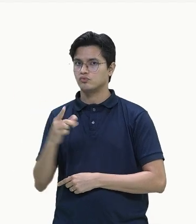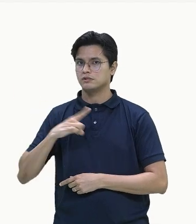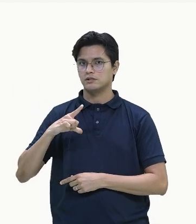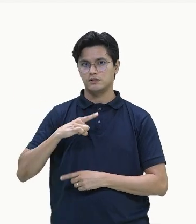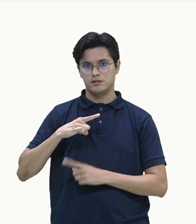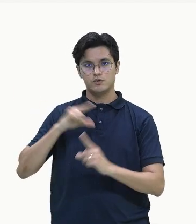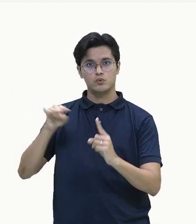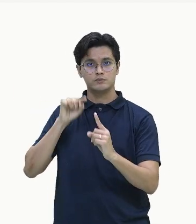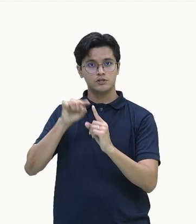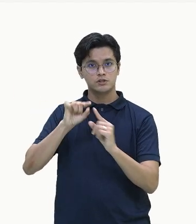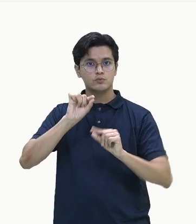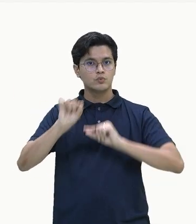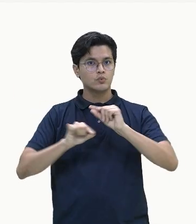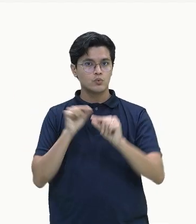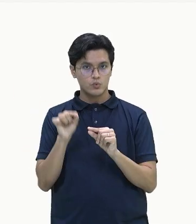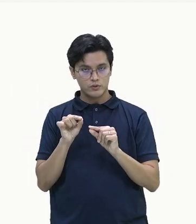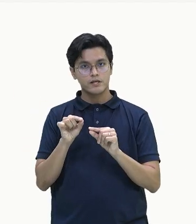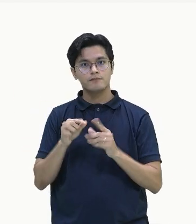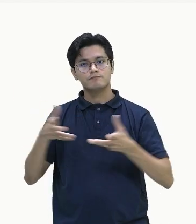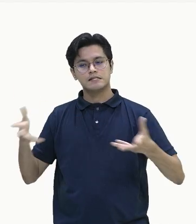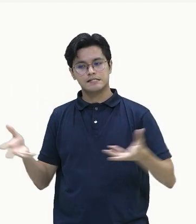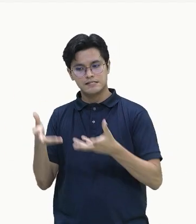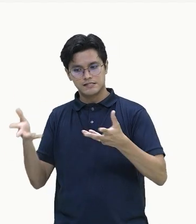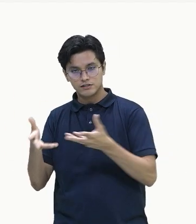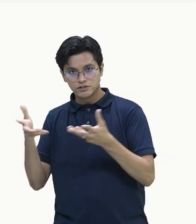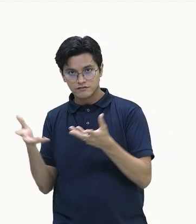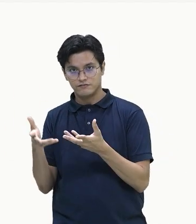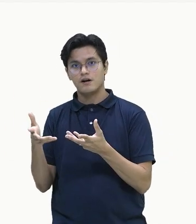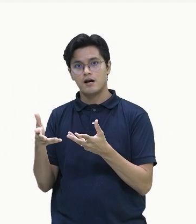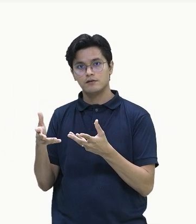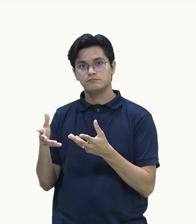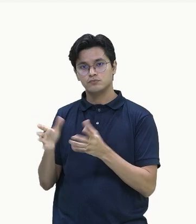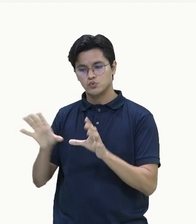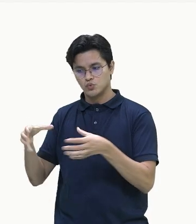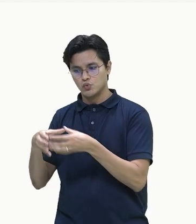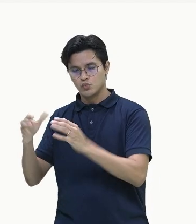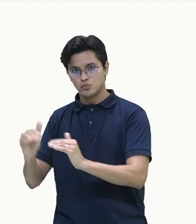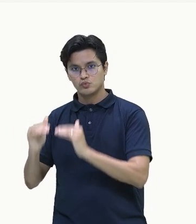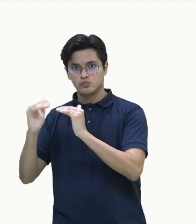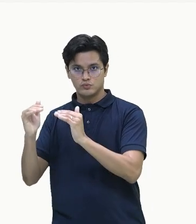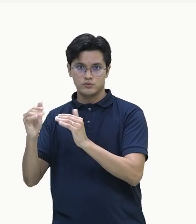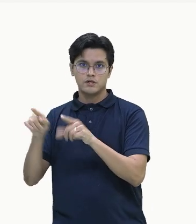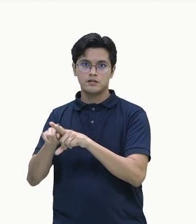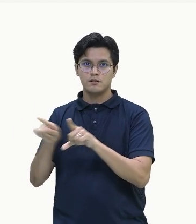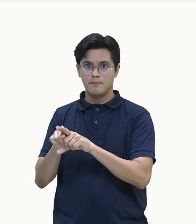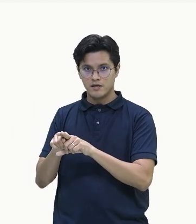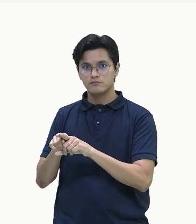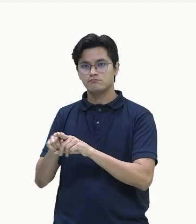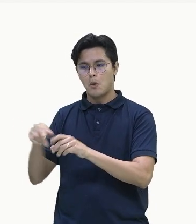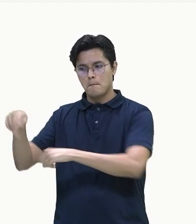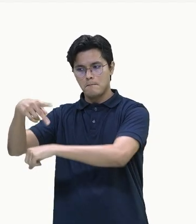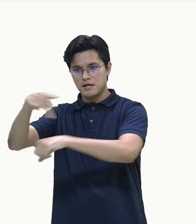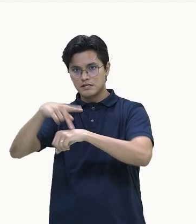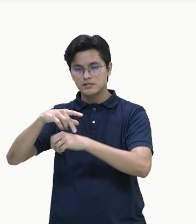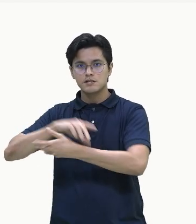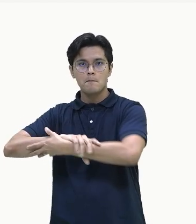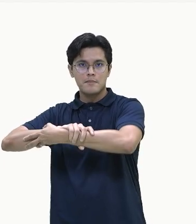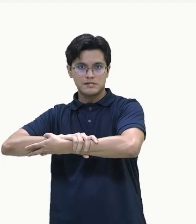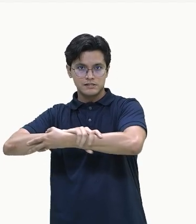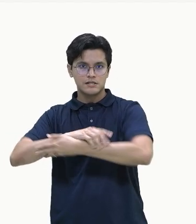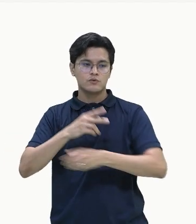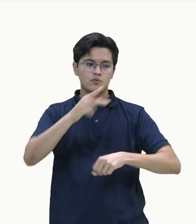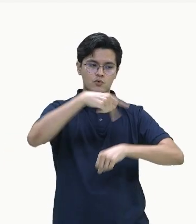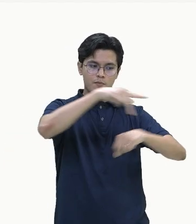das superpotências em seus blocos, né? Manter os seus aliados ali. Foi uma disputa econômica, né, mas também